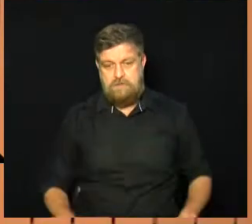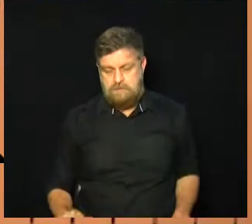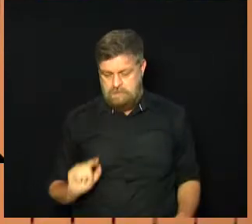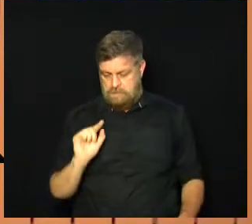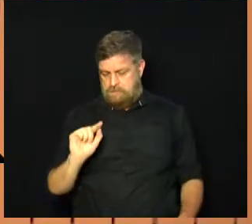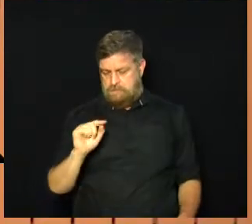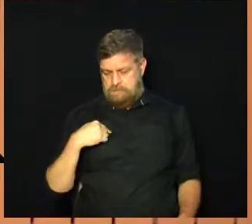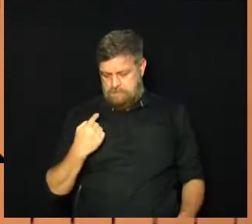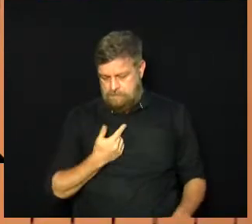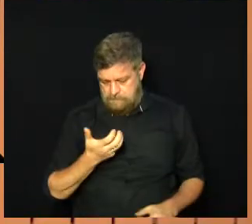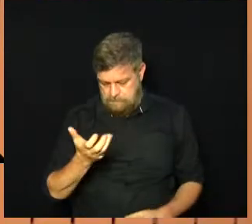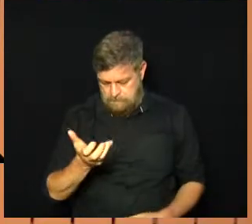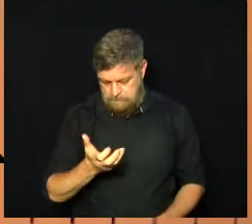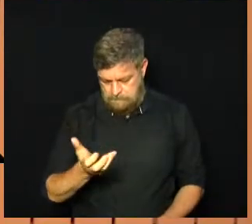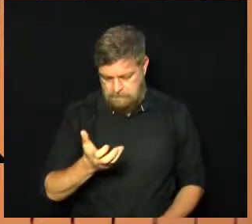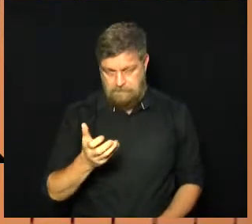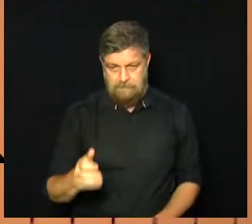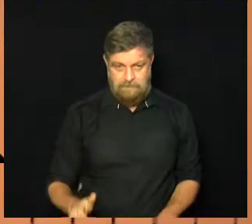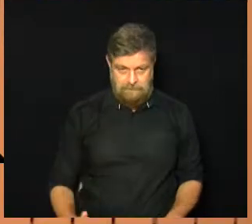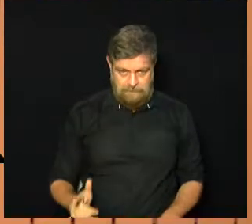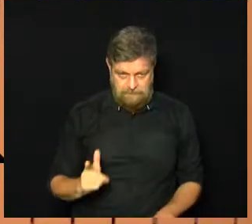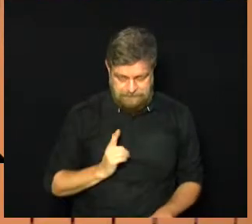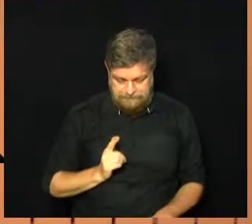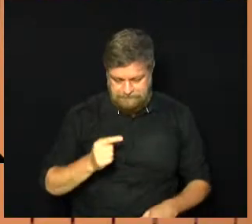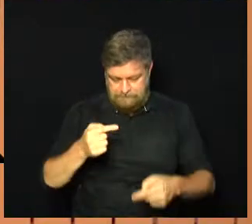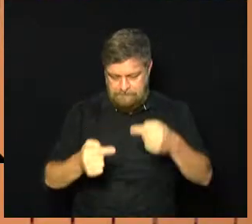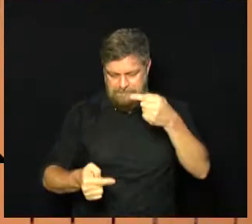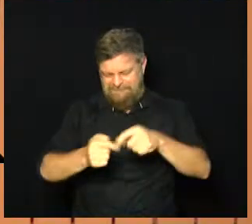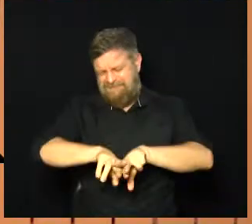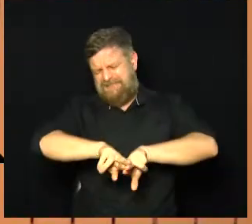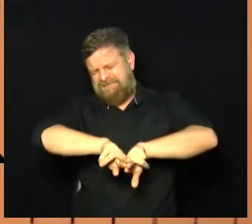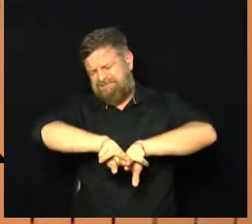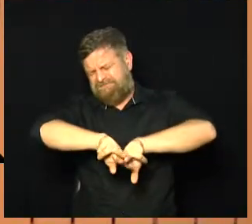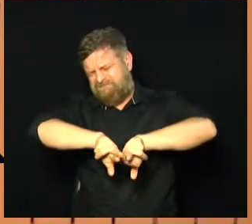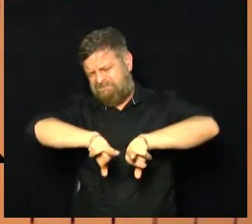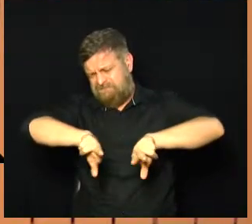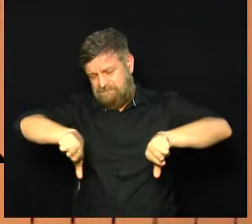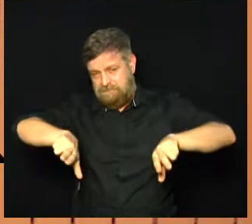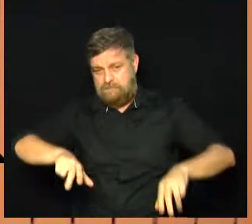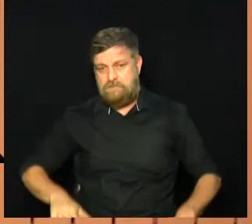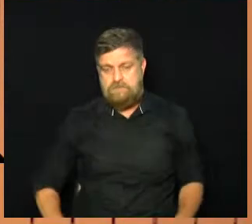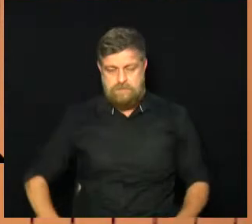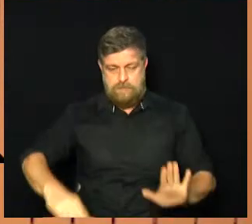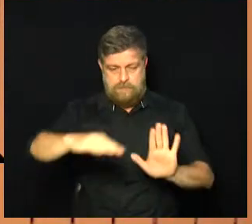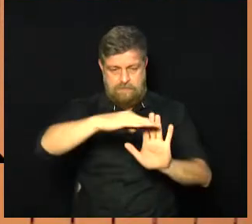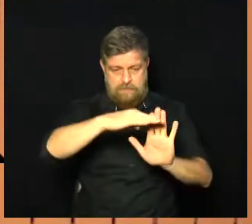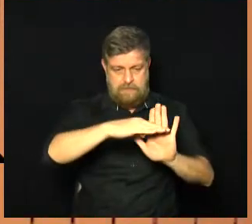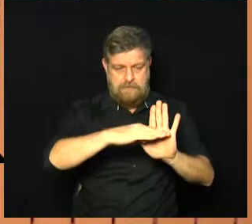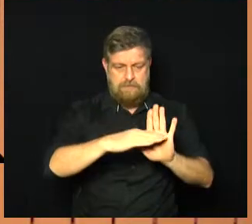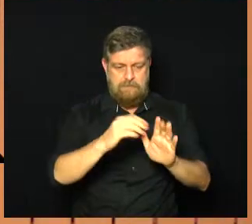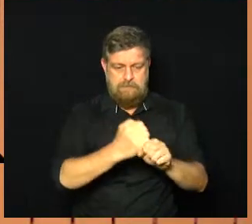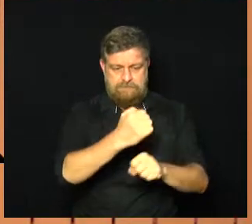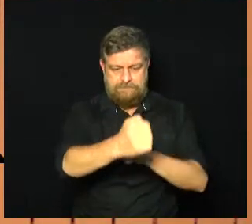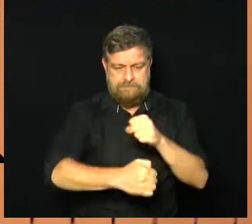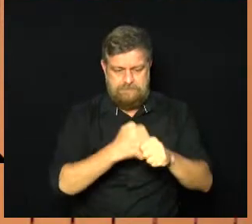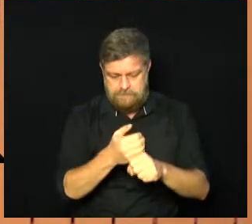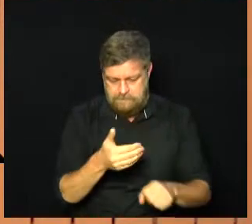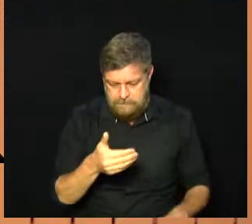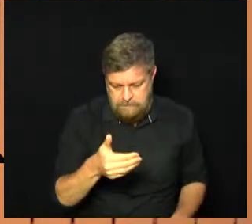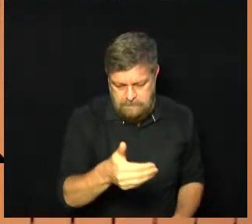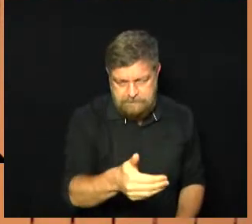a gente quer trazer, né, alguns outros debates que vão entrar em pauta no ano que vem, né, acompanhando